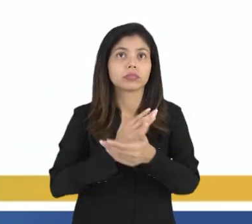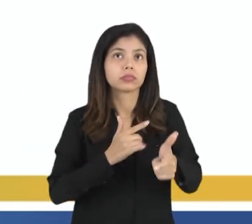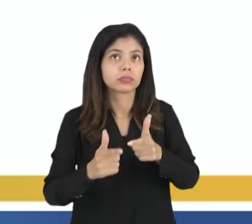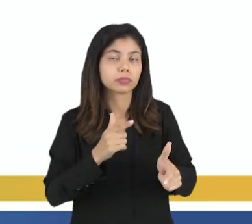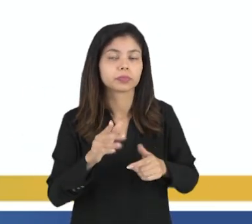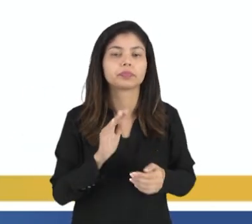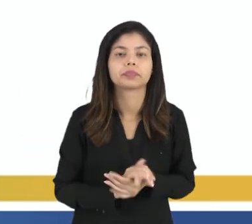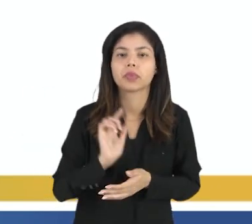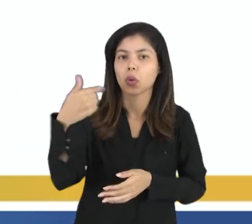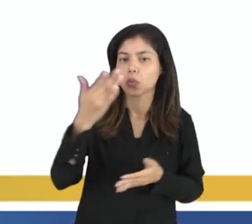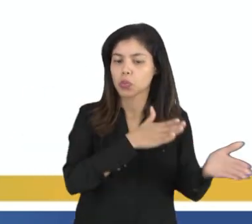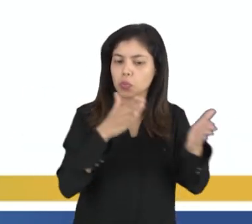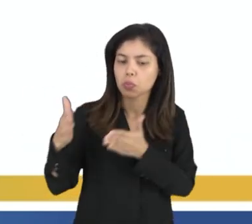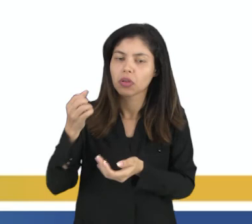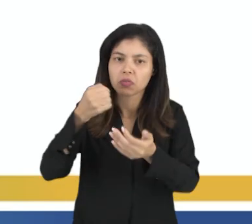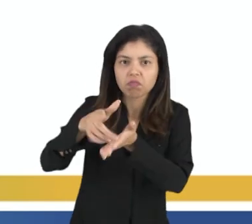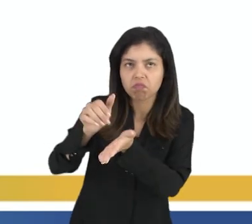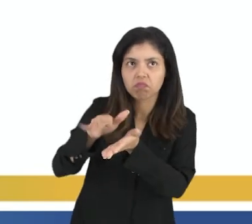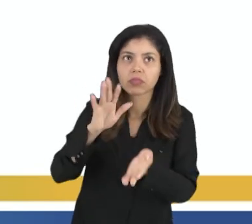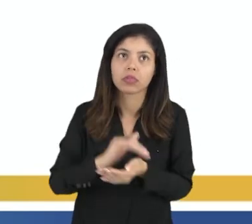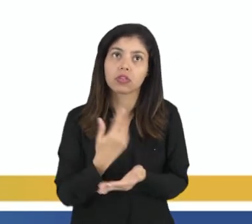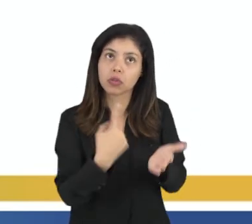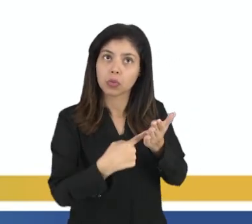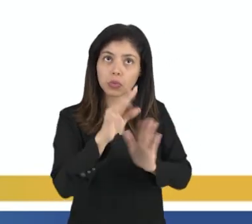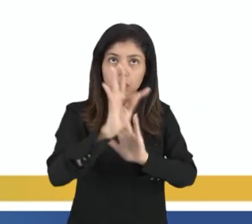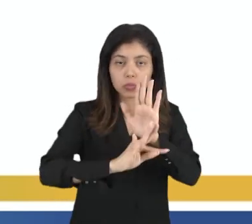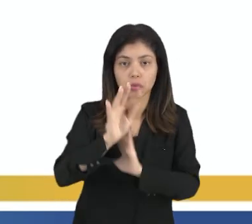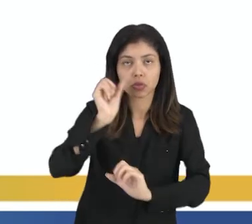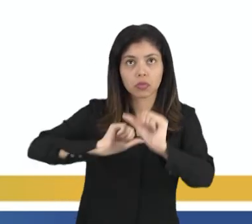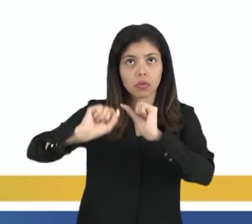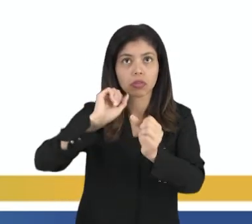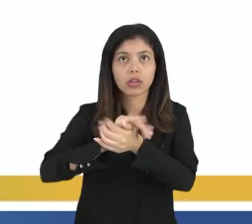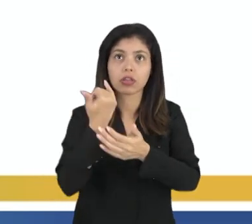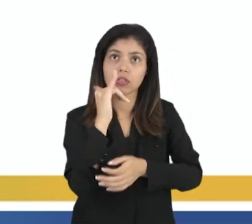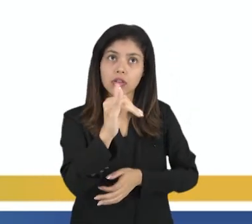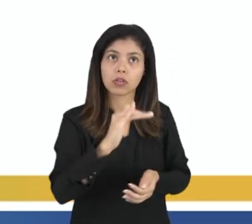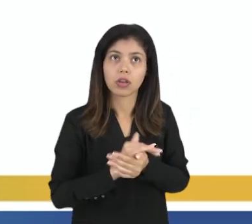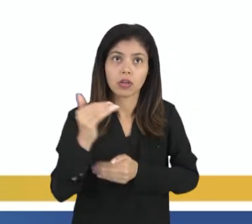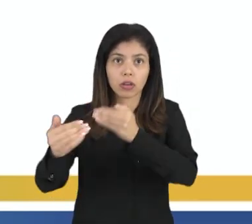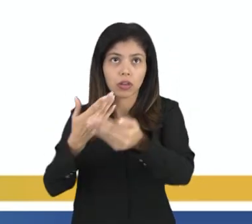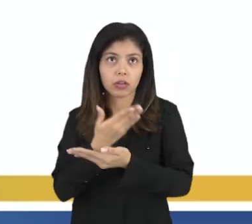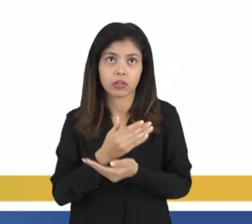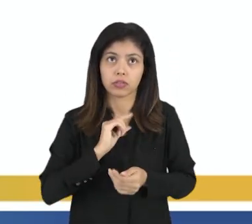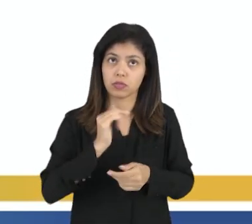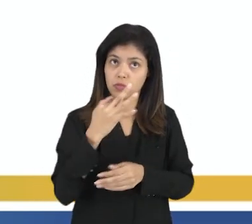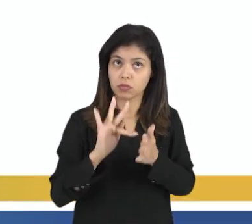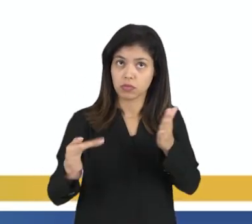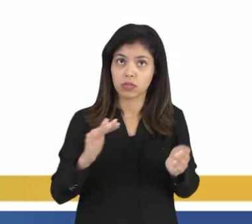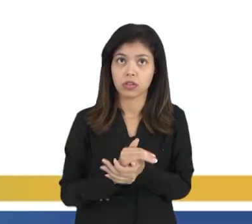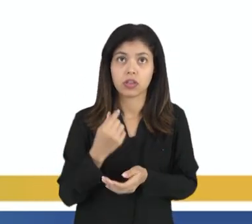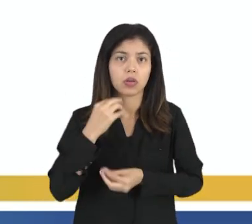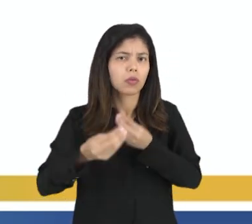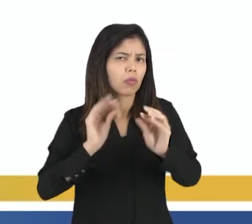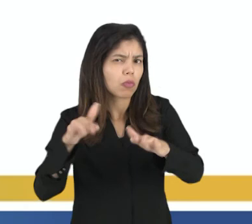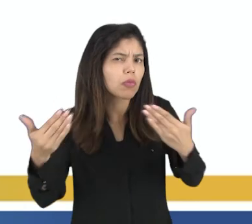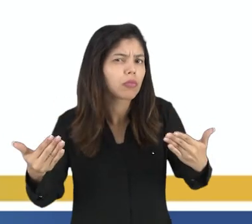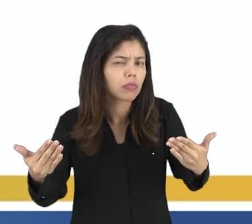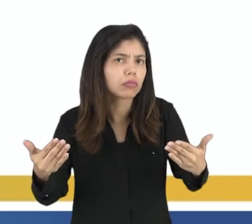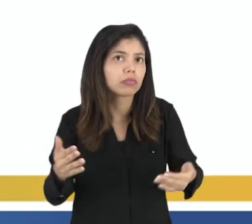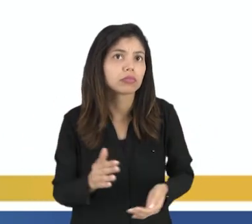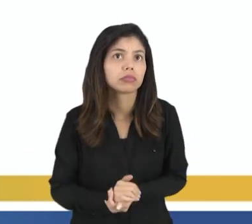trabalho, né, e outra parte é desperdiçada. De acordo com o texto, as transformações de energia que ocorrem durante o funcionamento do motor são decorrentes de